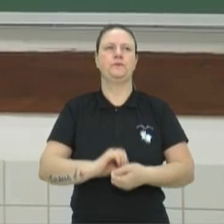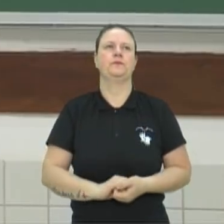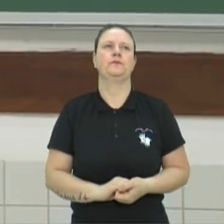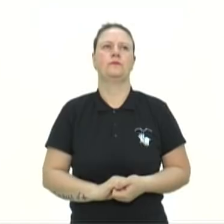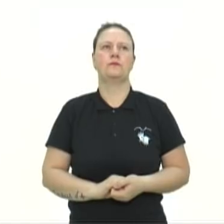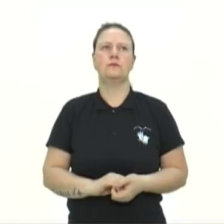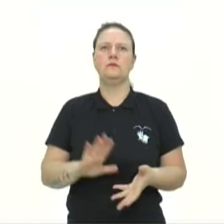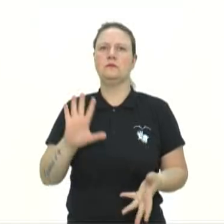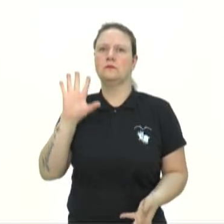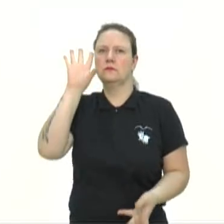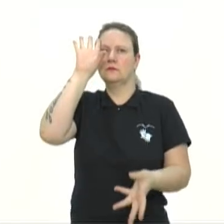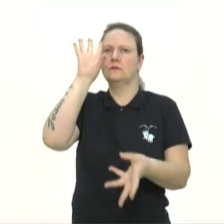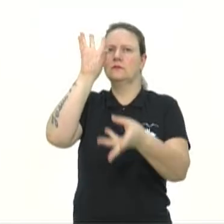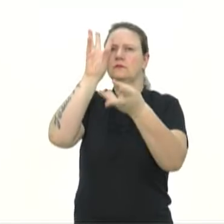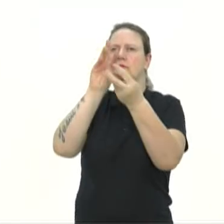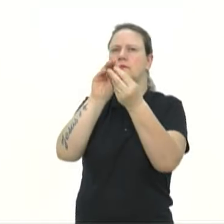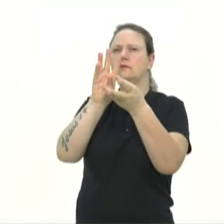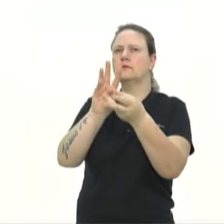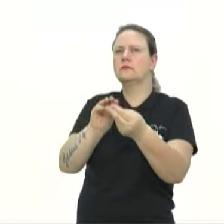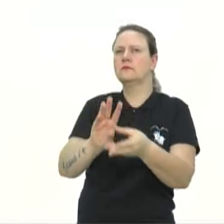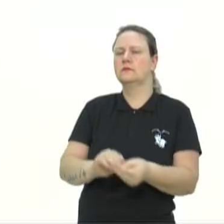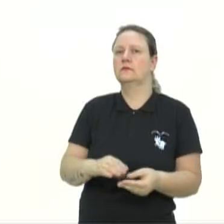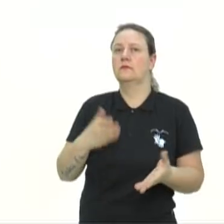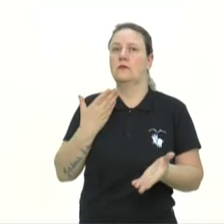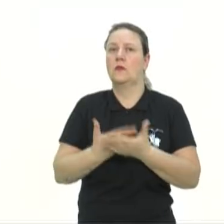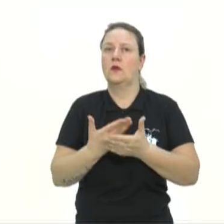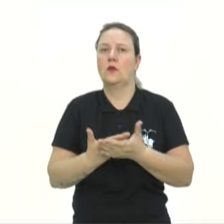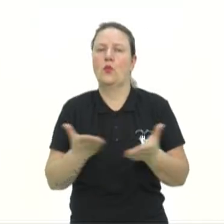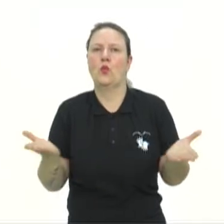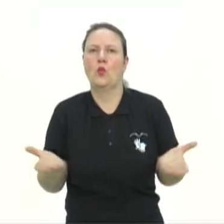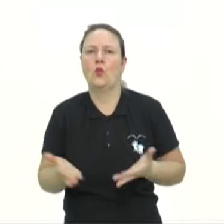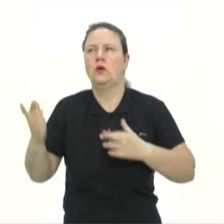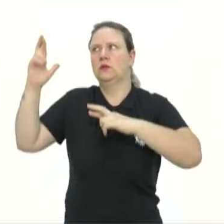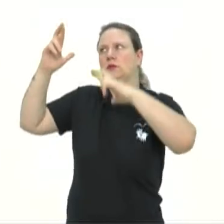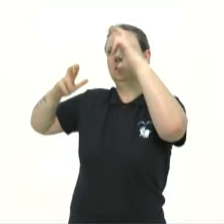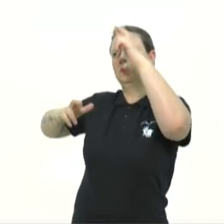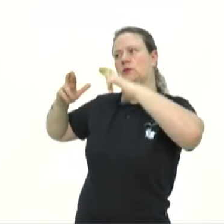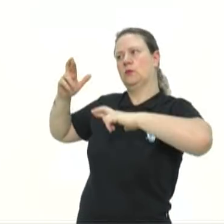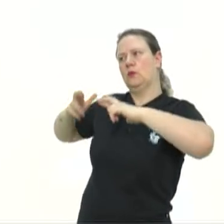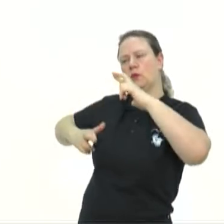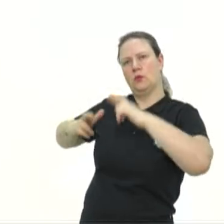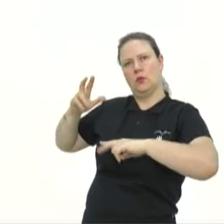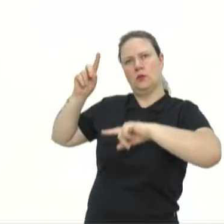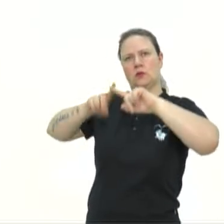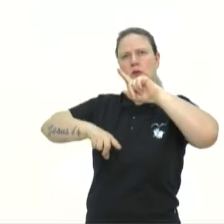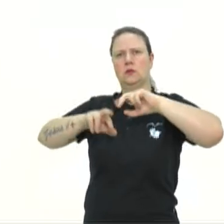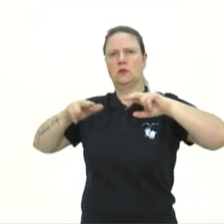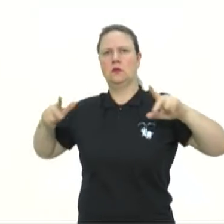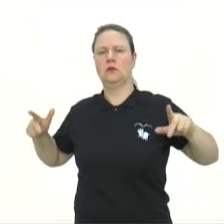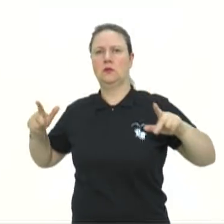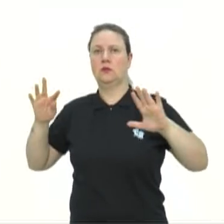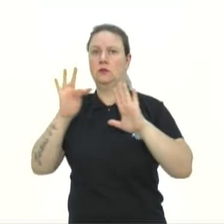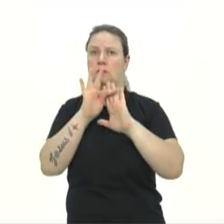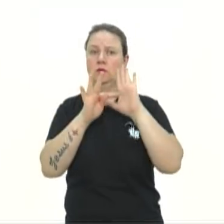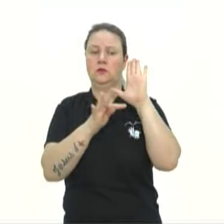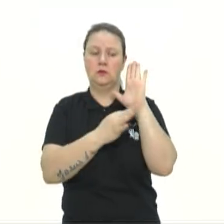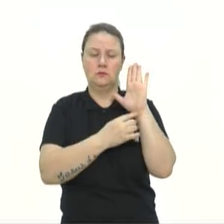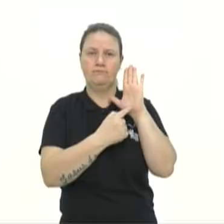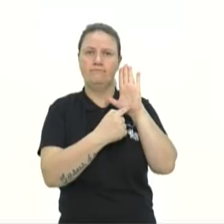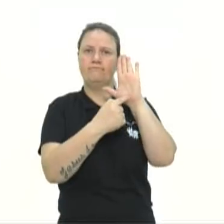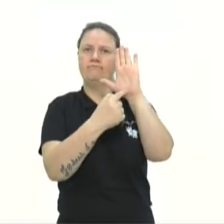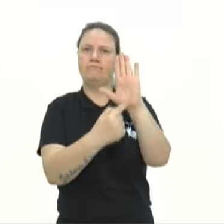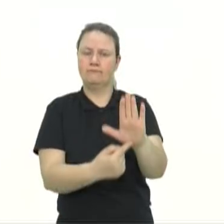nós estamos no resumindo. Na aula de hoje, nós analisamos elementos explícitos em um texto, que são aqueles elementos